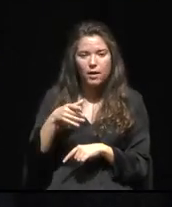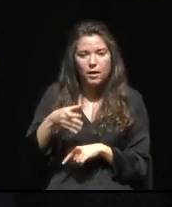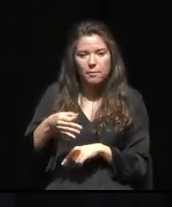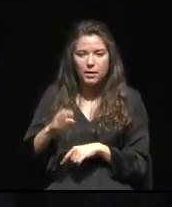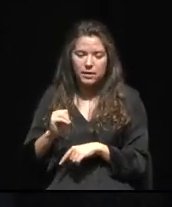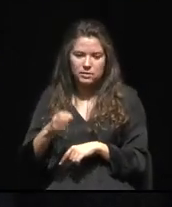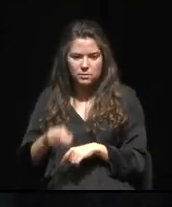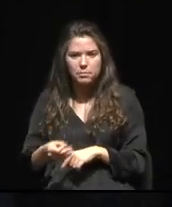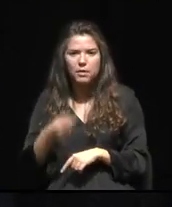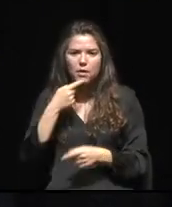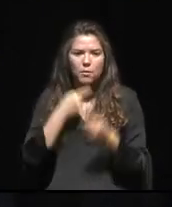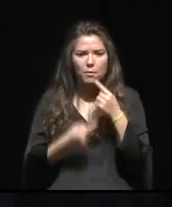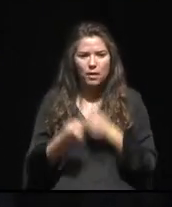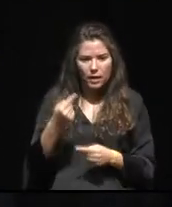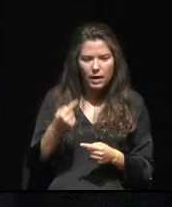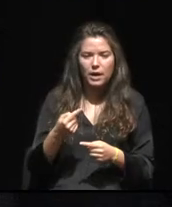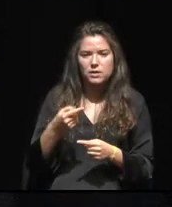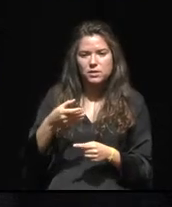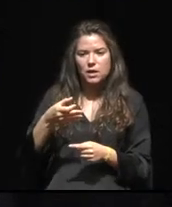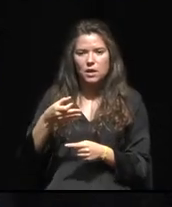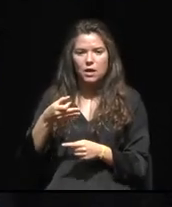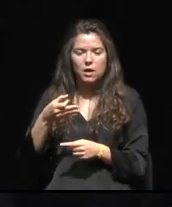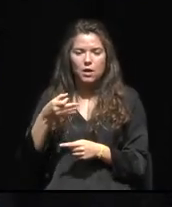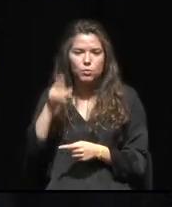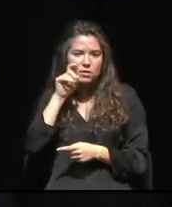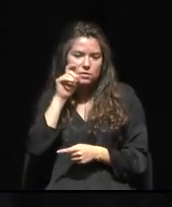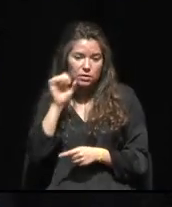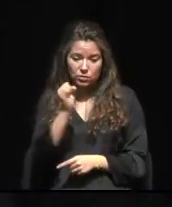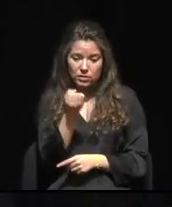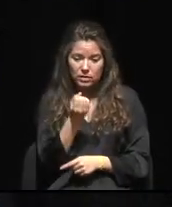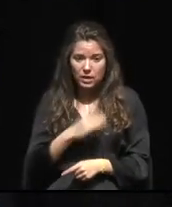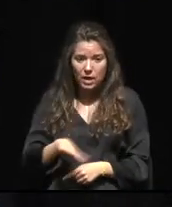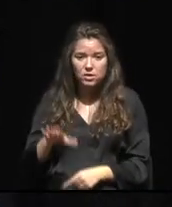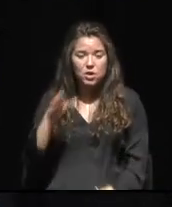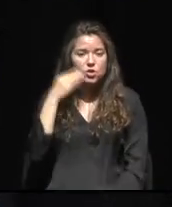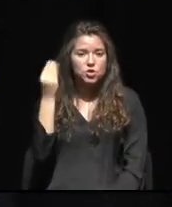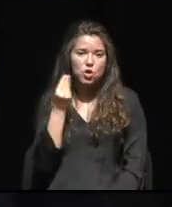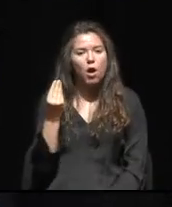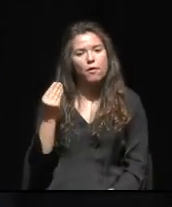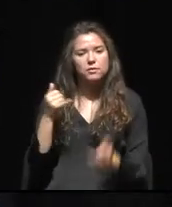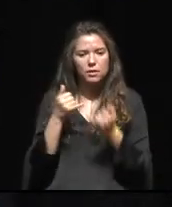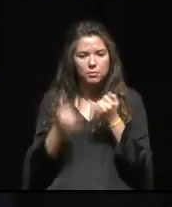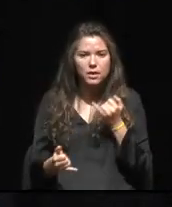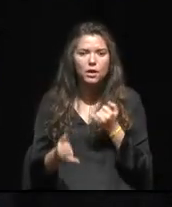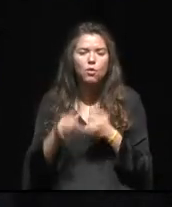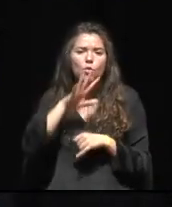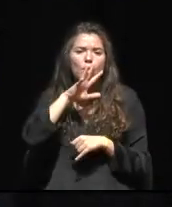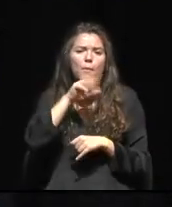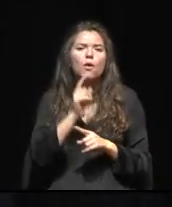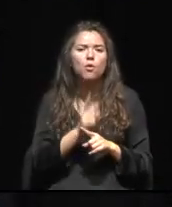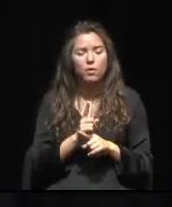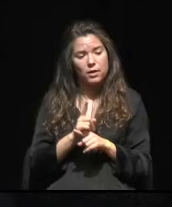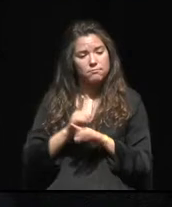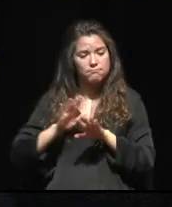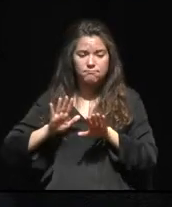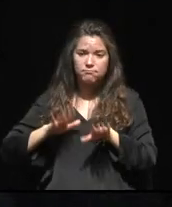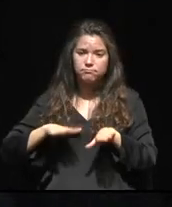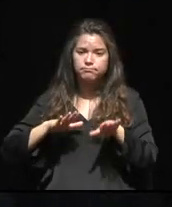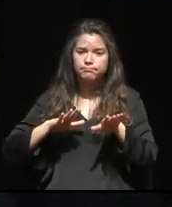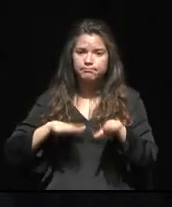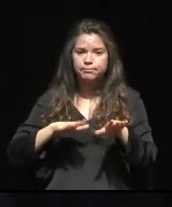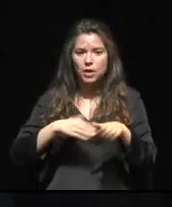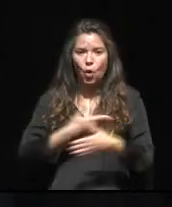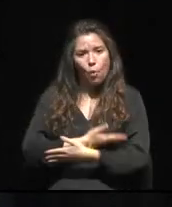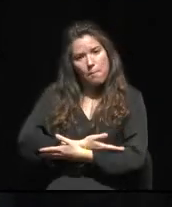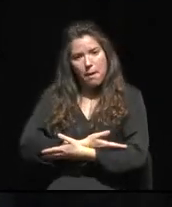comissão de de proteção de crianças e jovens em risco de uma mãe que a sua ousadia desfilou nessa ação com